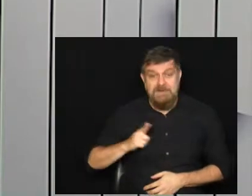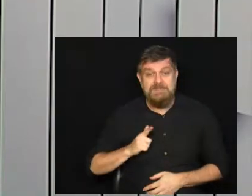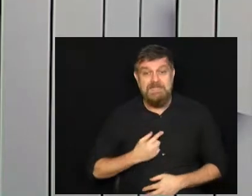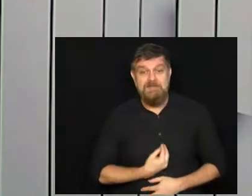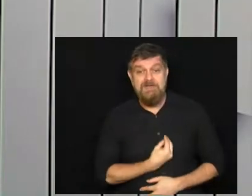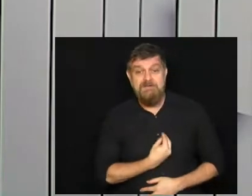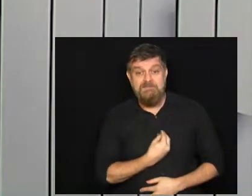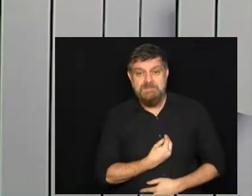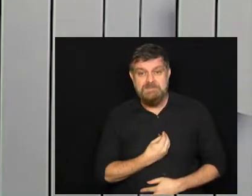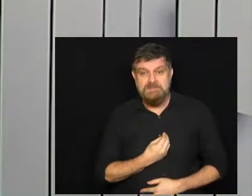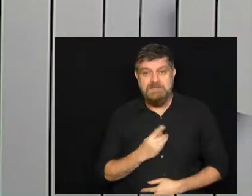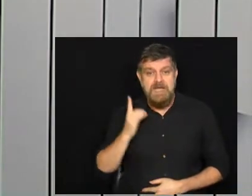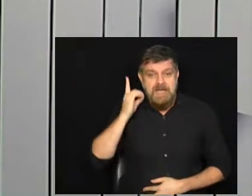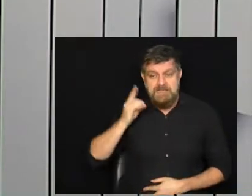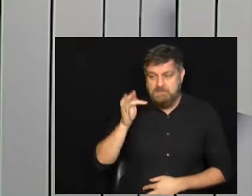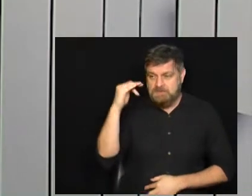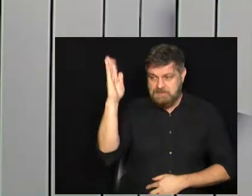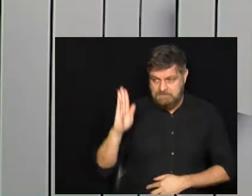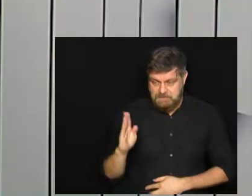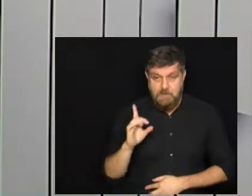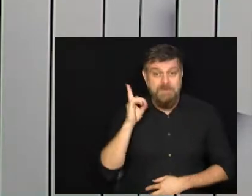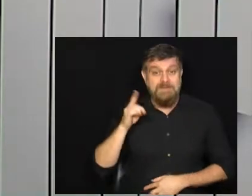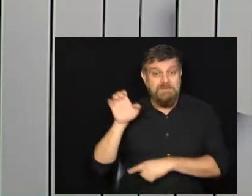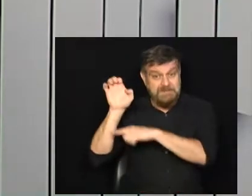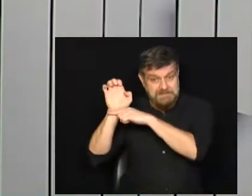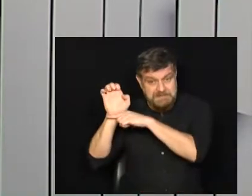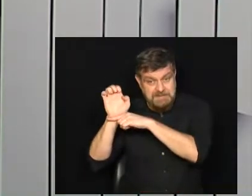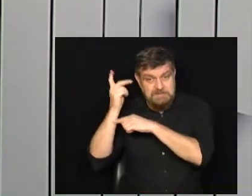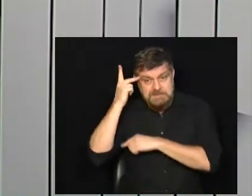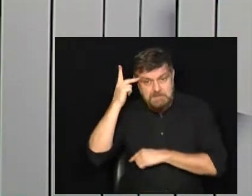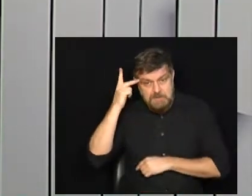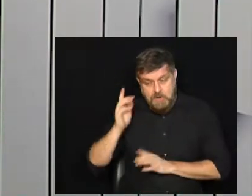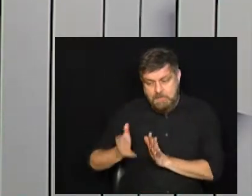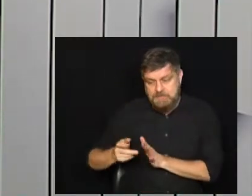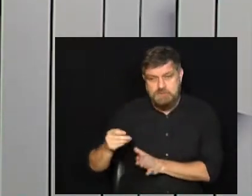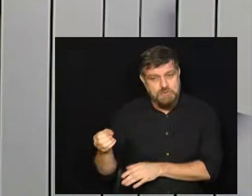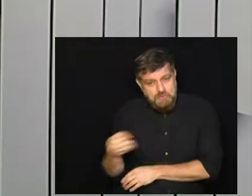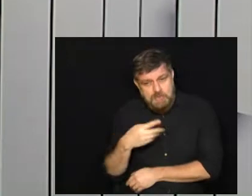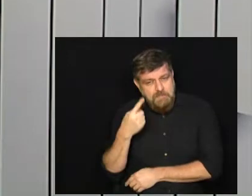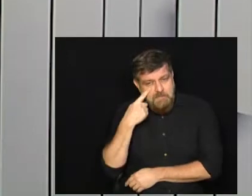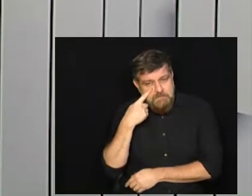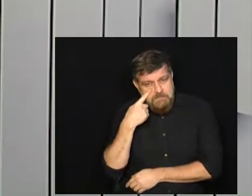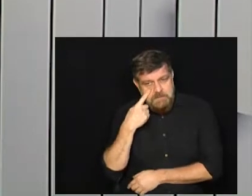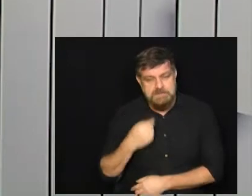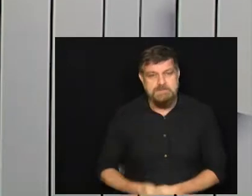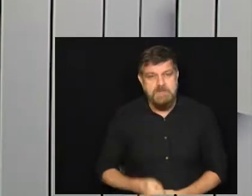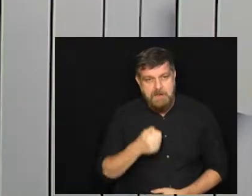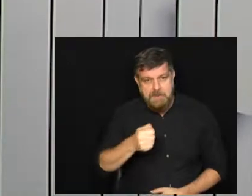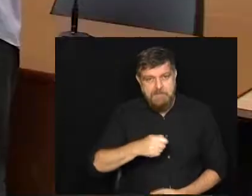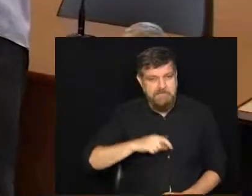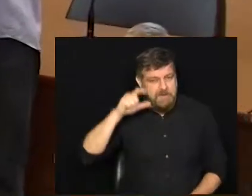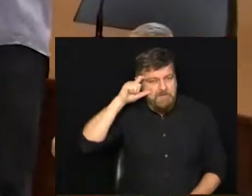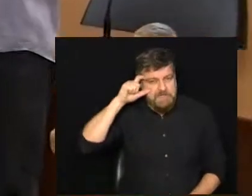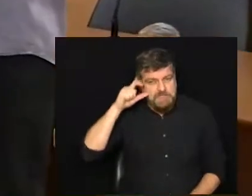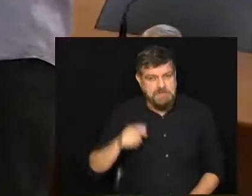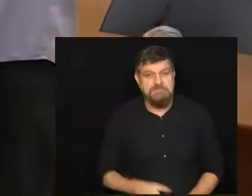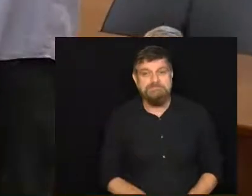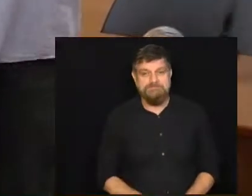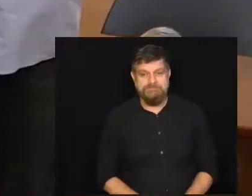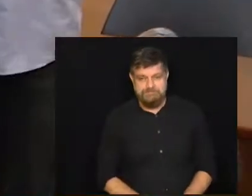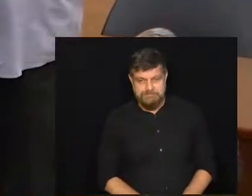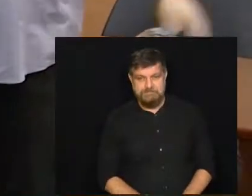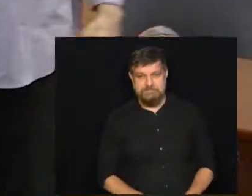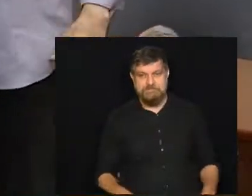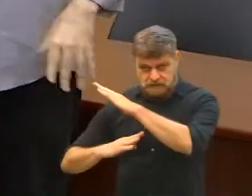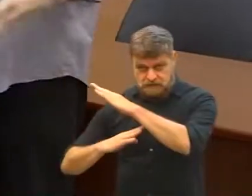de deputados federal e estadual do Partido Novo. Confira na reportagem de Michel Amorim. Foi no plenarinho